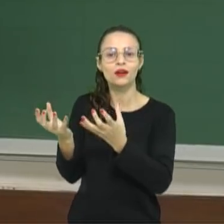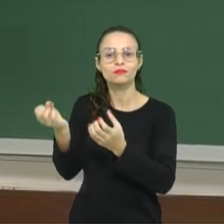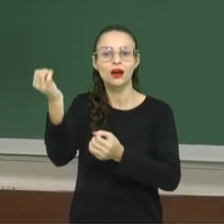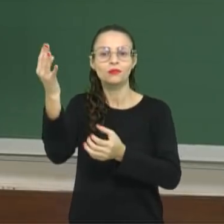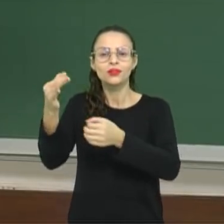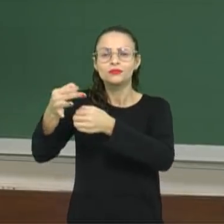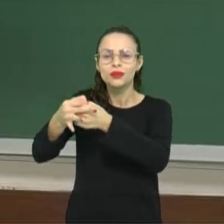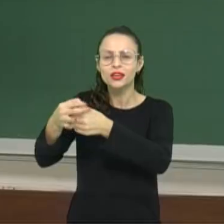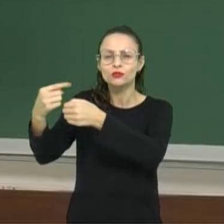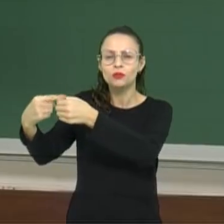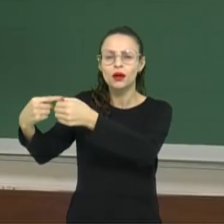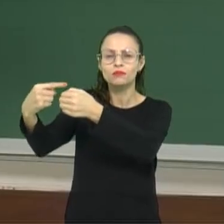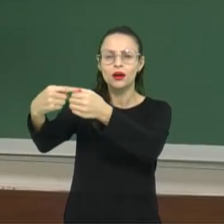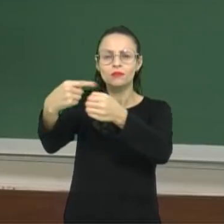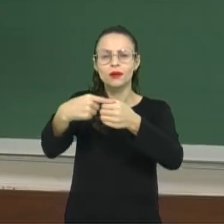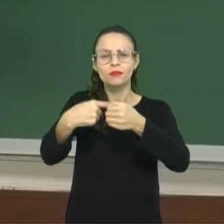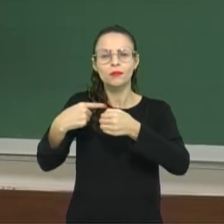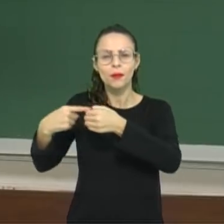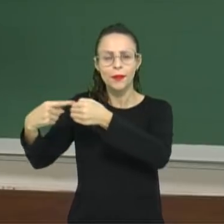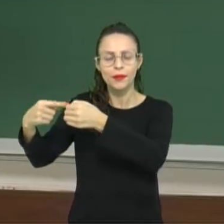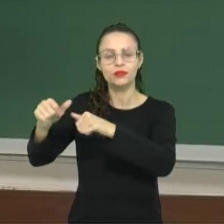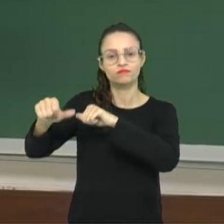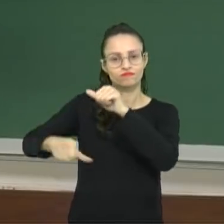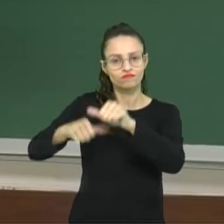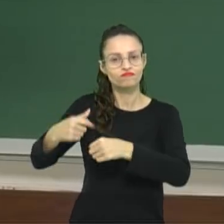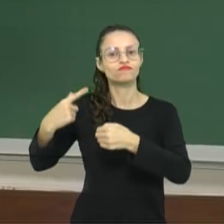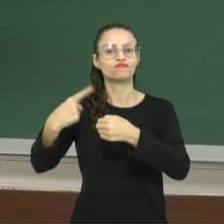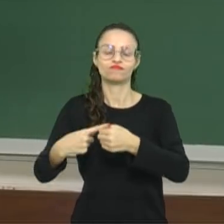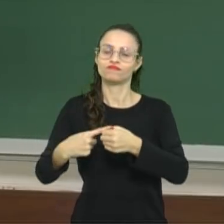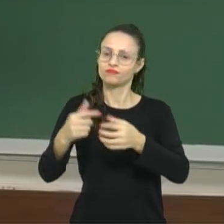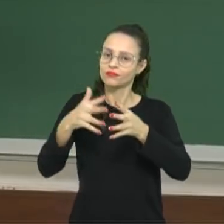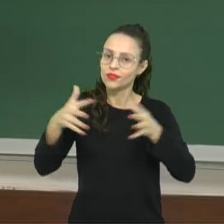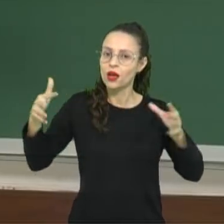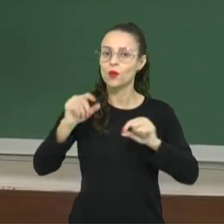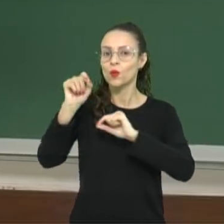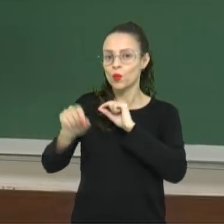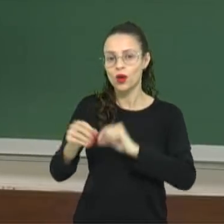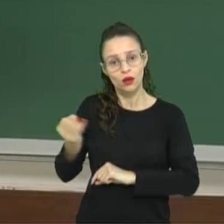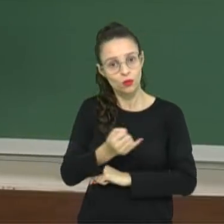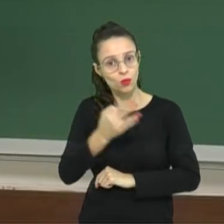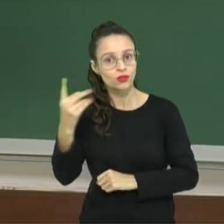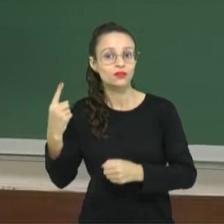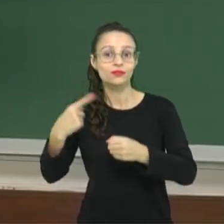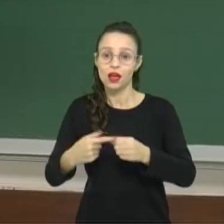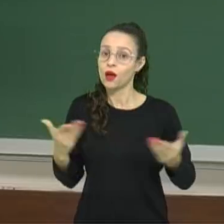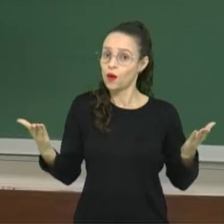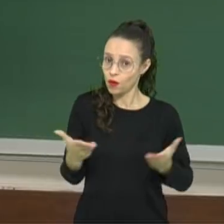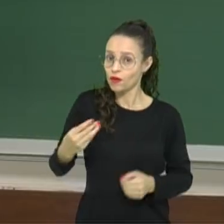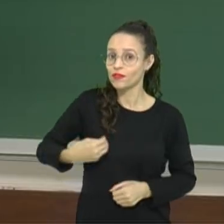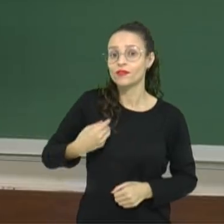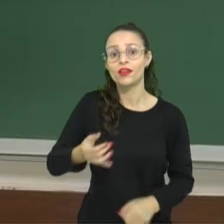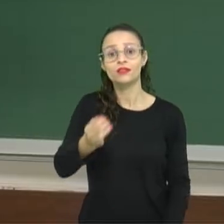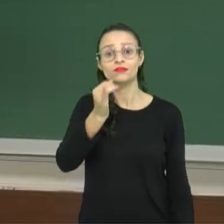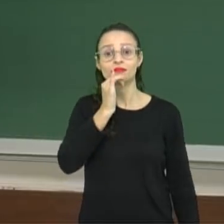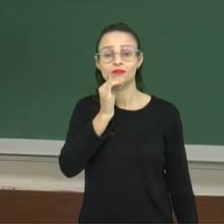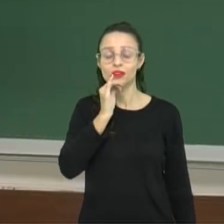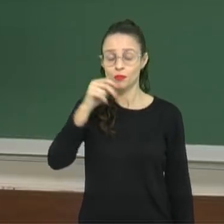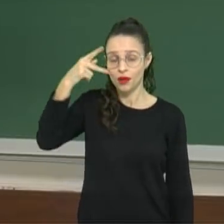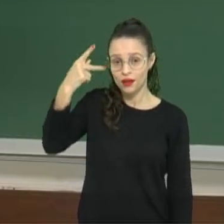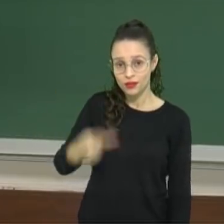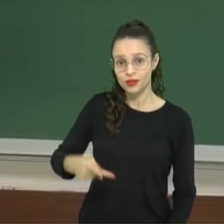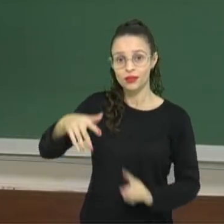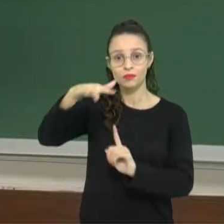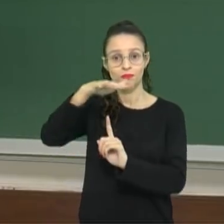núcleos urbanos que depois vão se transformar em cidades, que são muitas cidades que existem hoje. Exemplo aqui no nosso